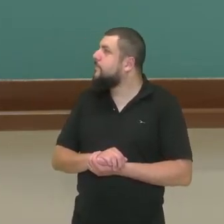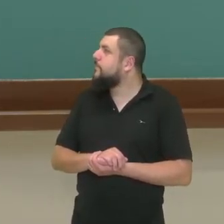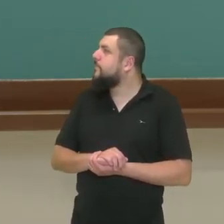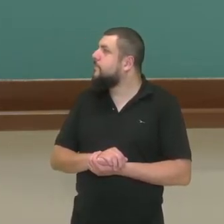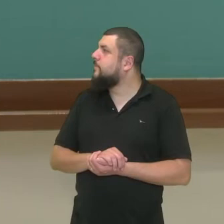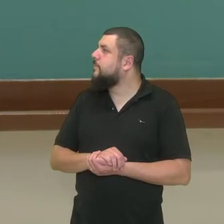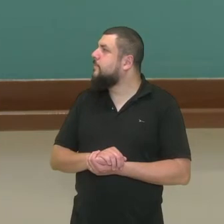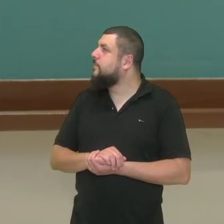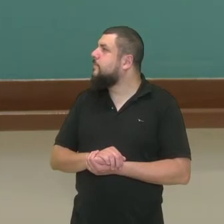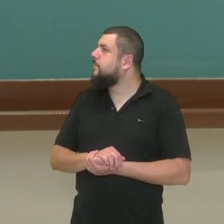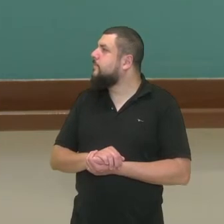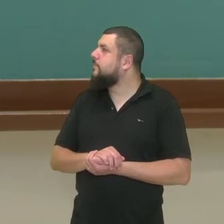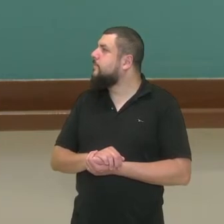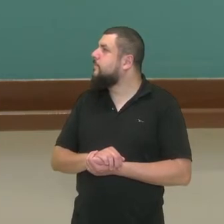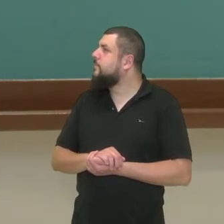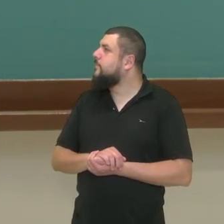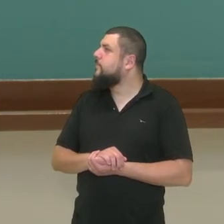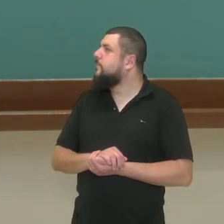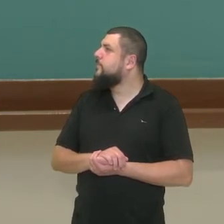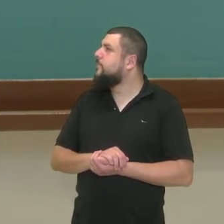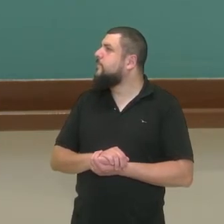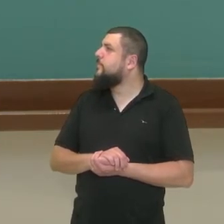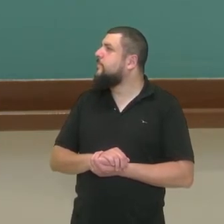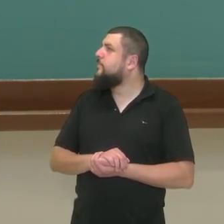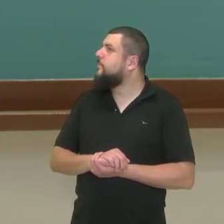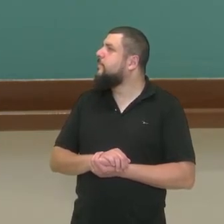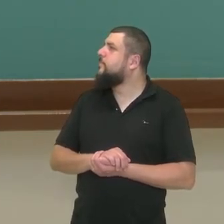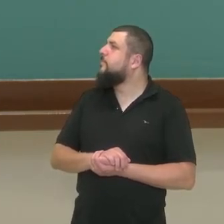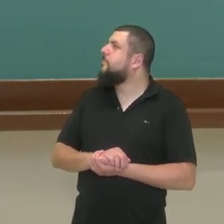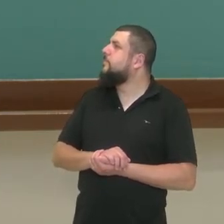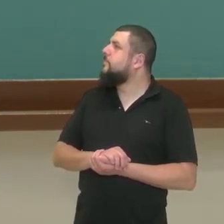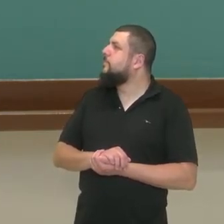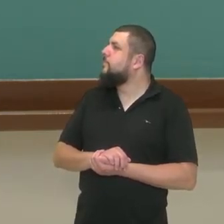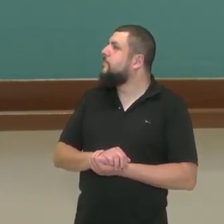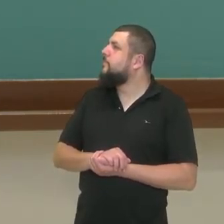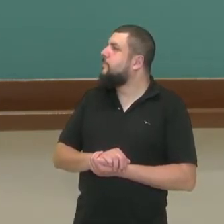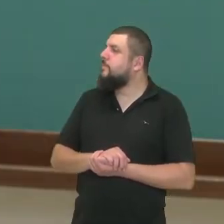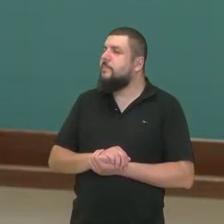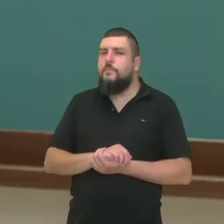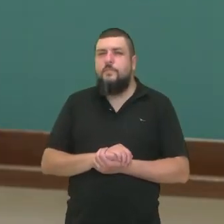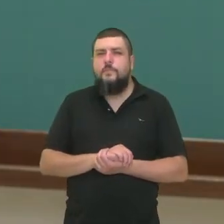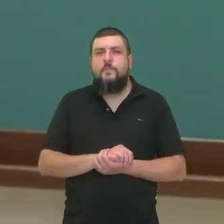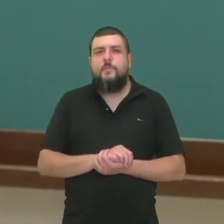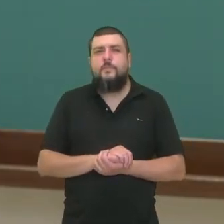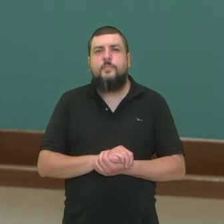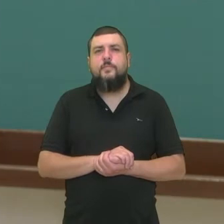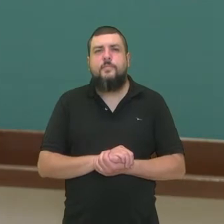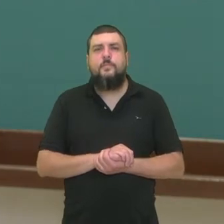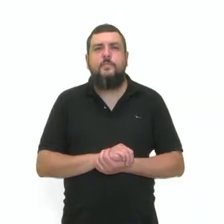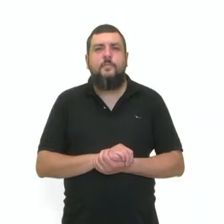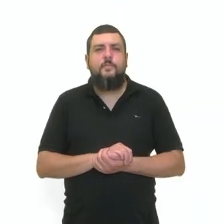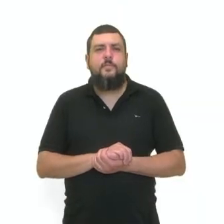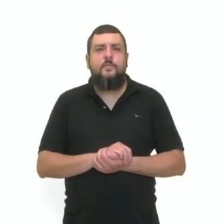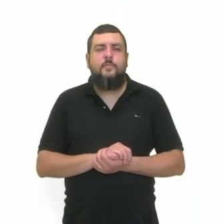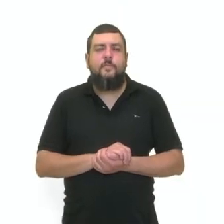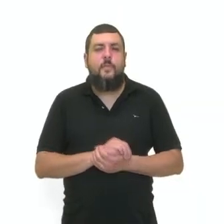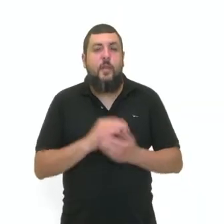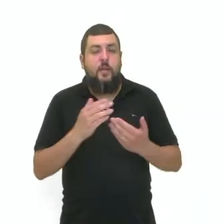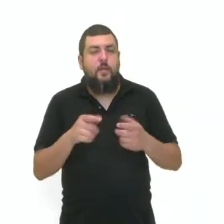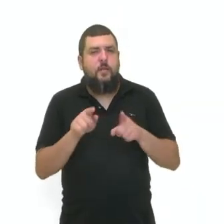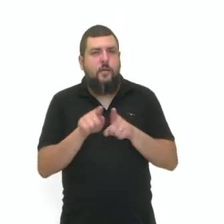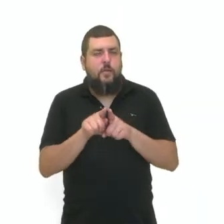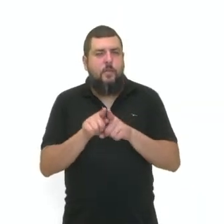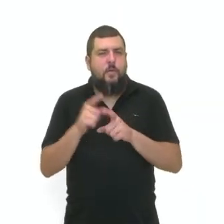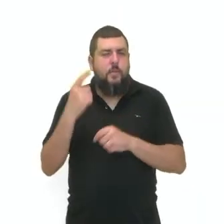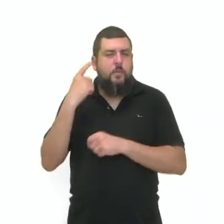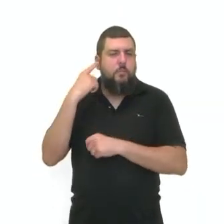quaternário, primeiro forte, o segundo, o terceiro e o quarto fraco. Então, a sonoridade da ciranda é marcada